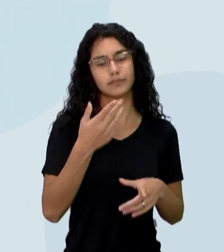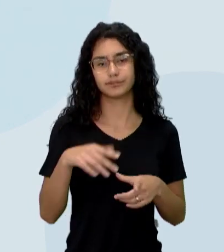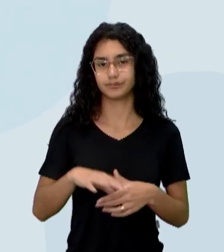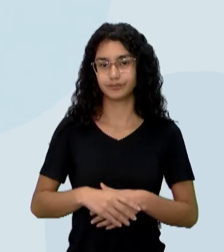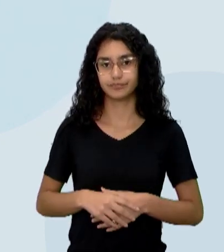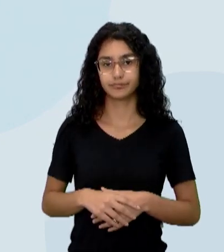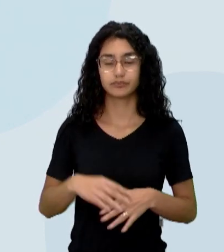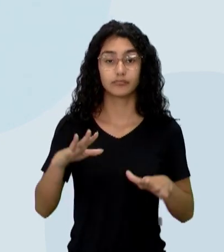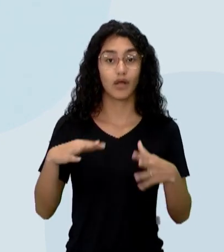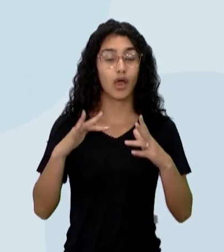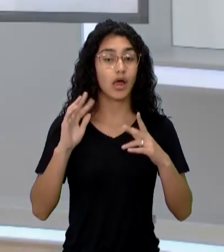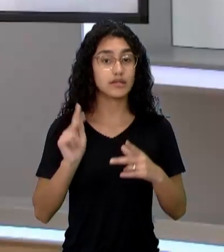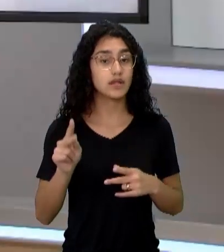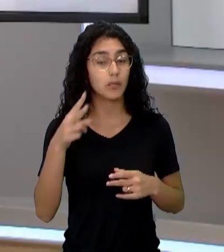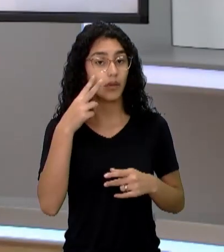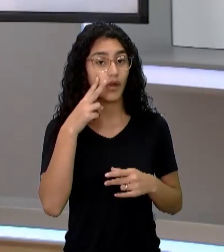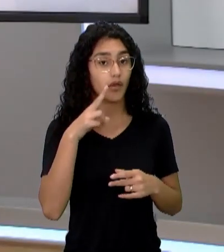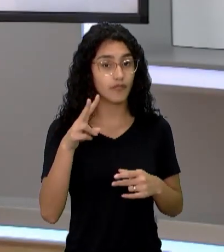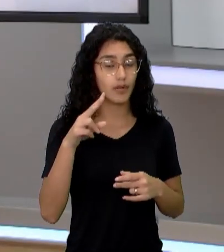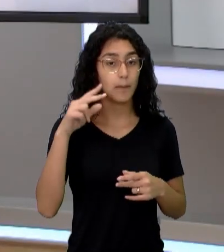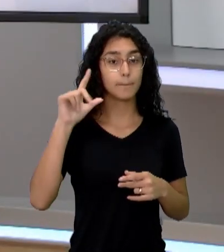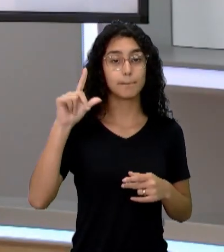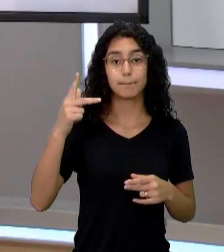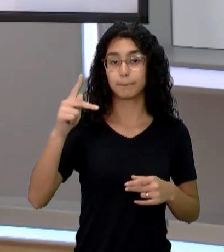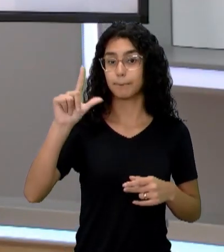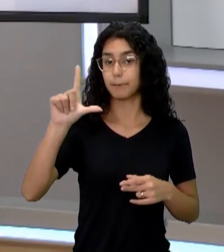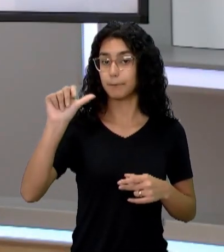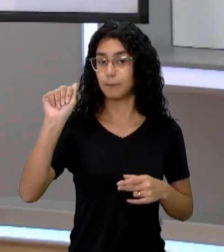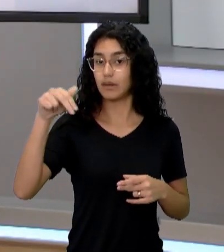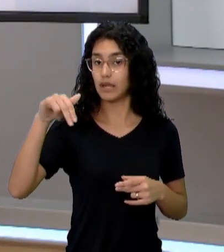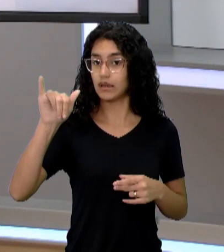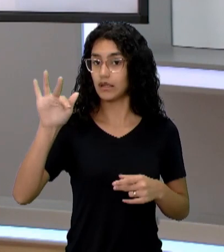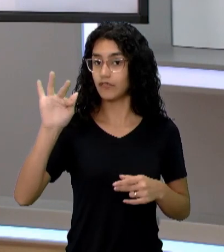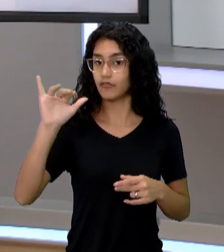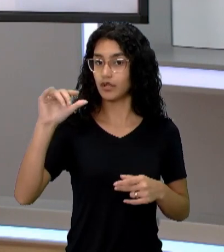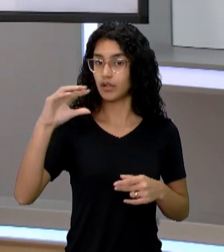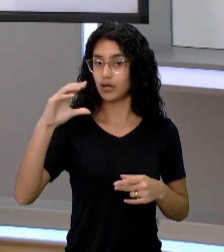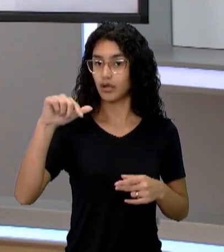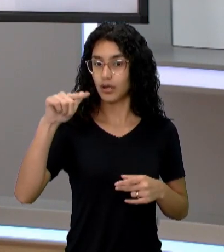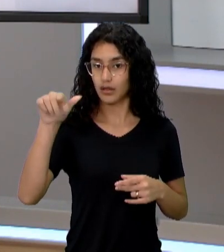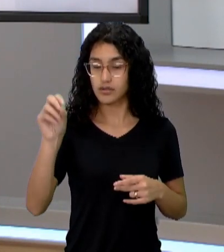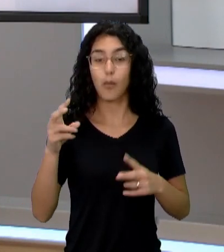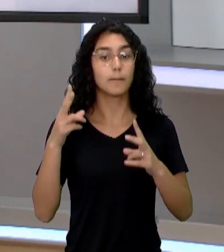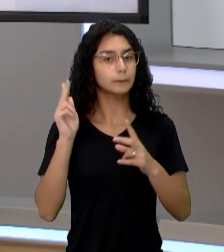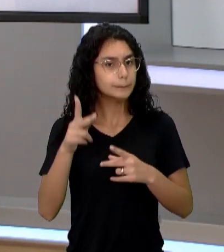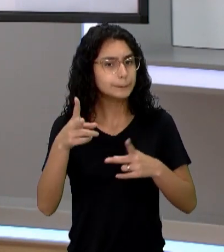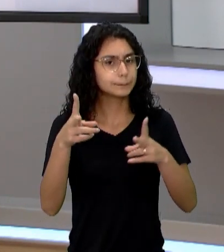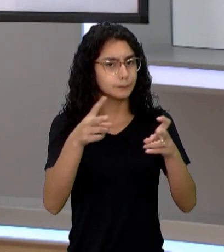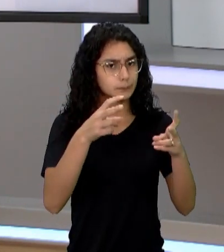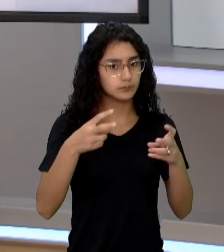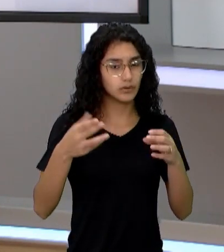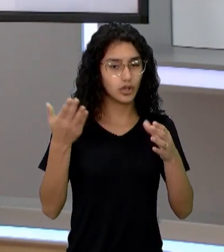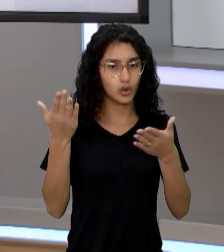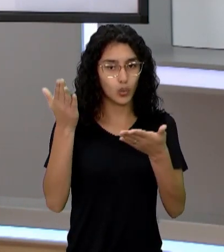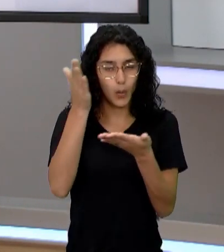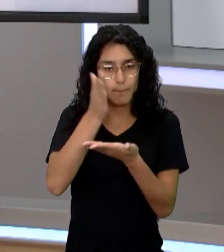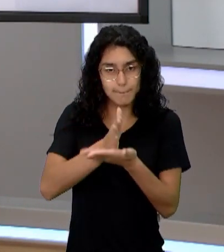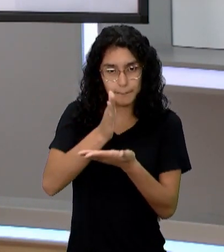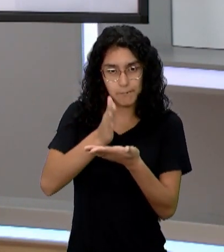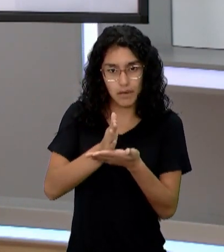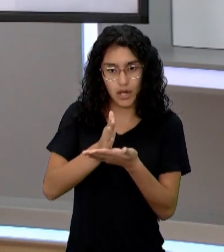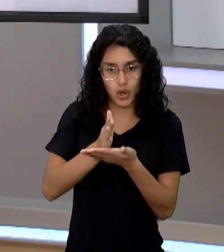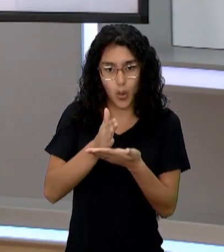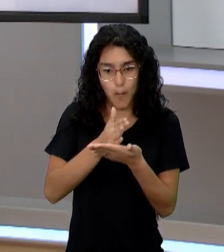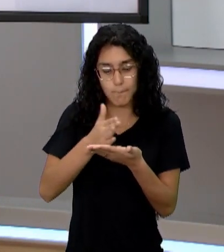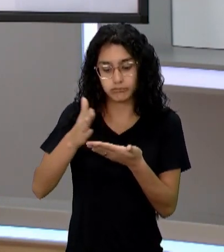mesmo. Ó, todas as vezes que vocês virem planificações, sempre note, né? Você vai sempre perceber que no centro, ali no meio, uma parte